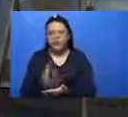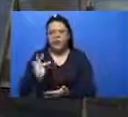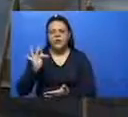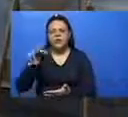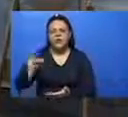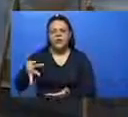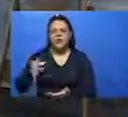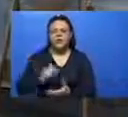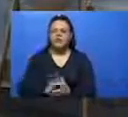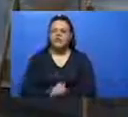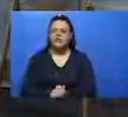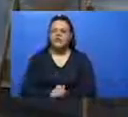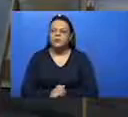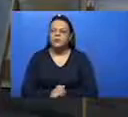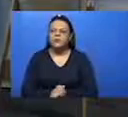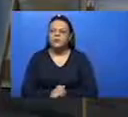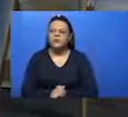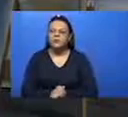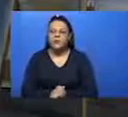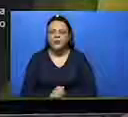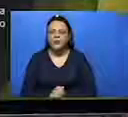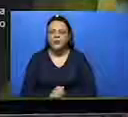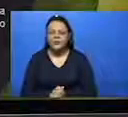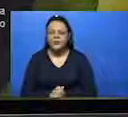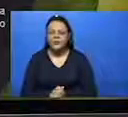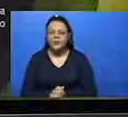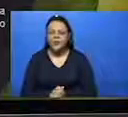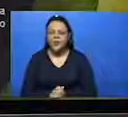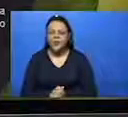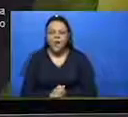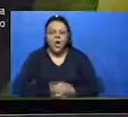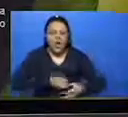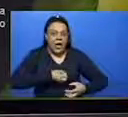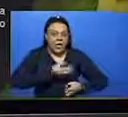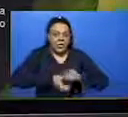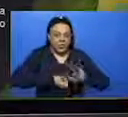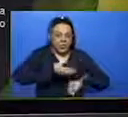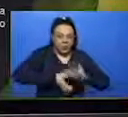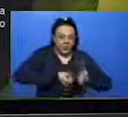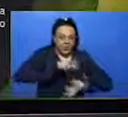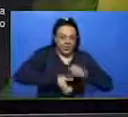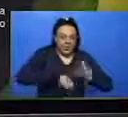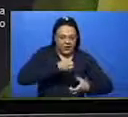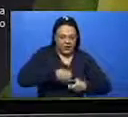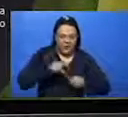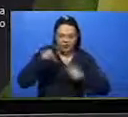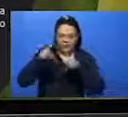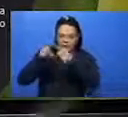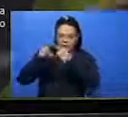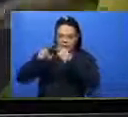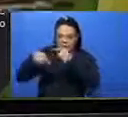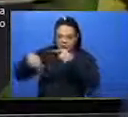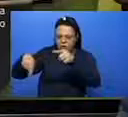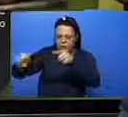eu já falei, não. Os dados em um gráfico de setores, na maioria das vezes, vem na